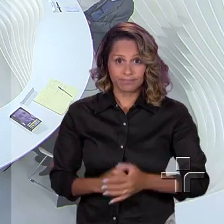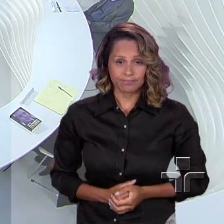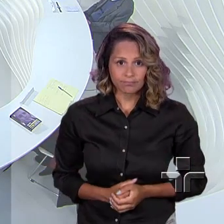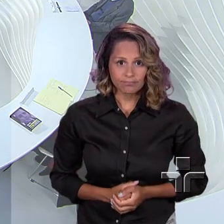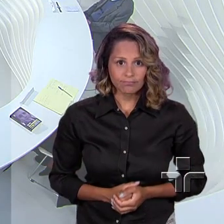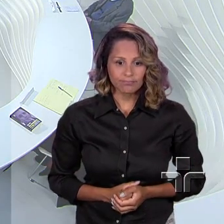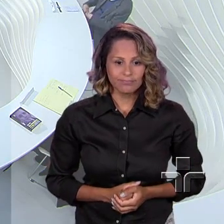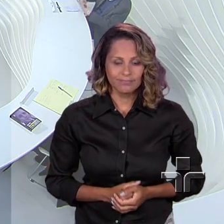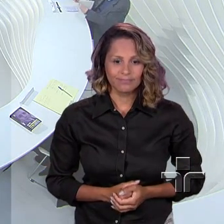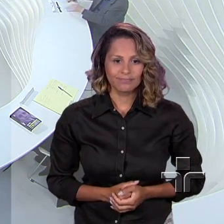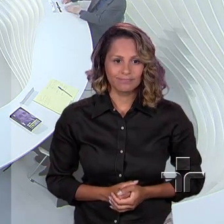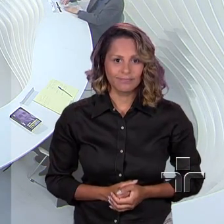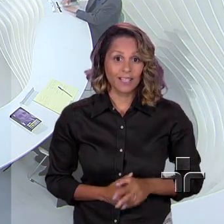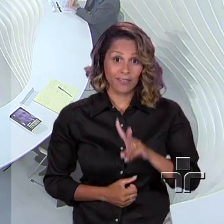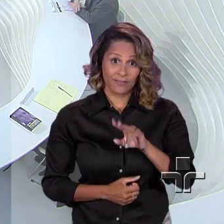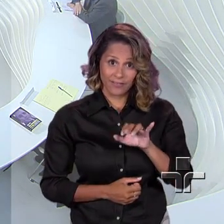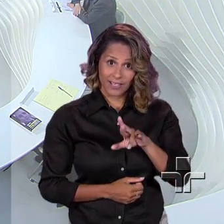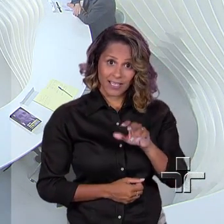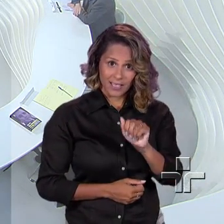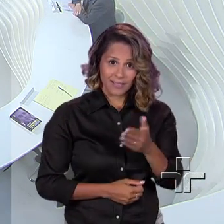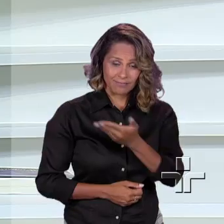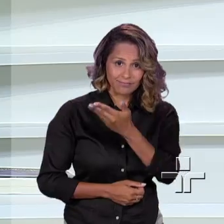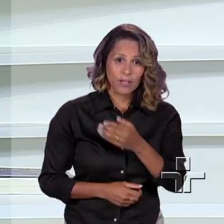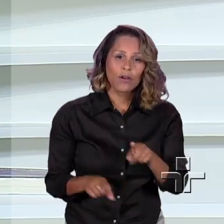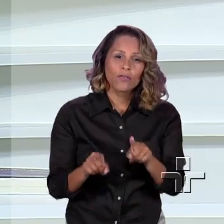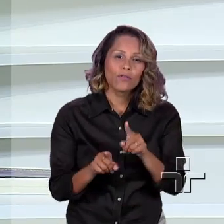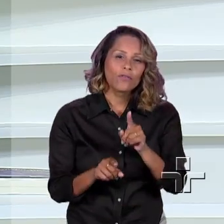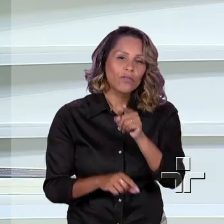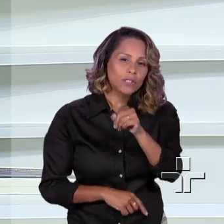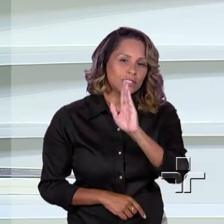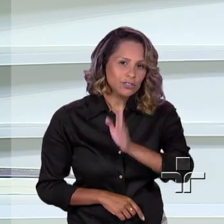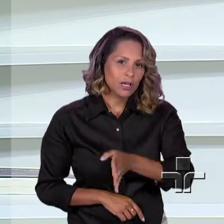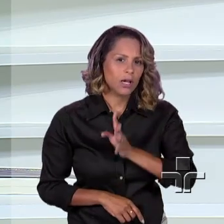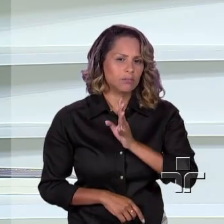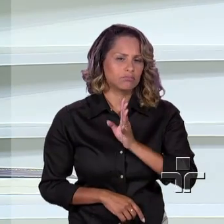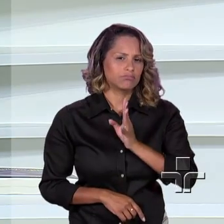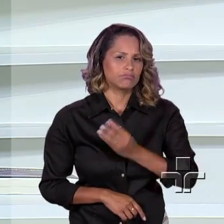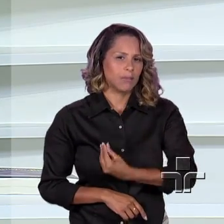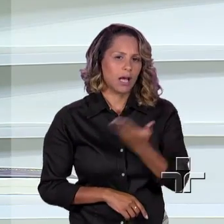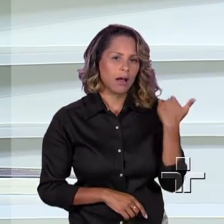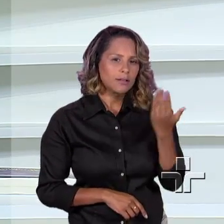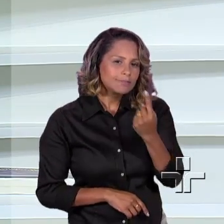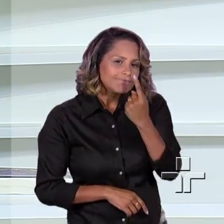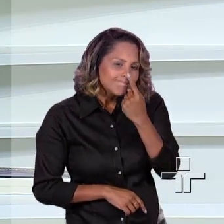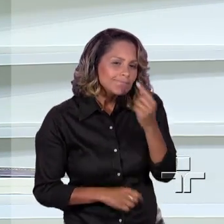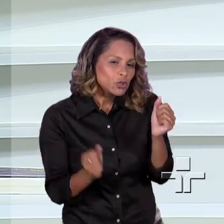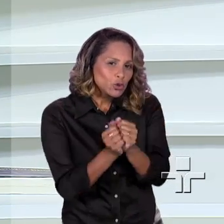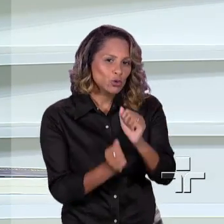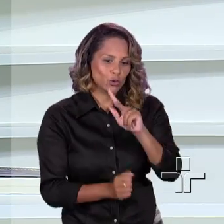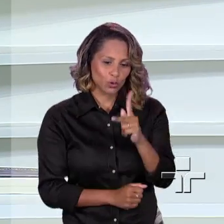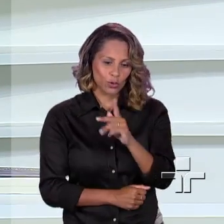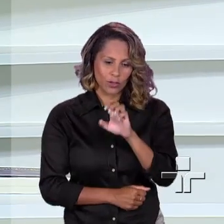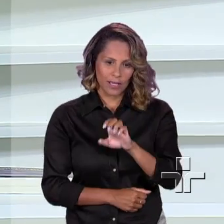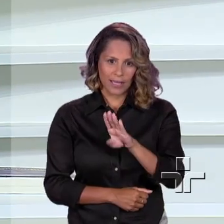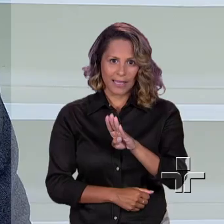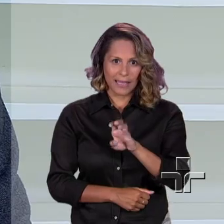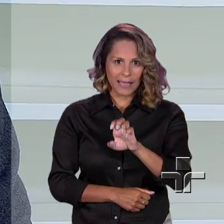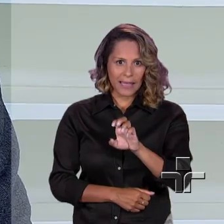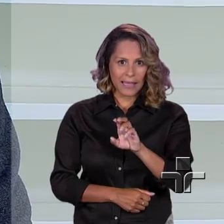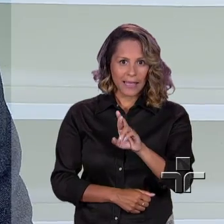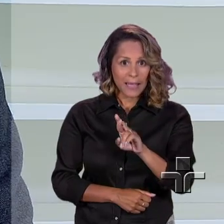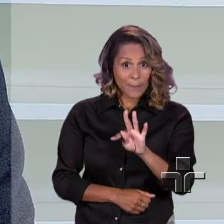List, você conviveu bastante com o Herbert em toda essa fase aí. Eu queria que